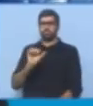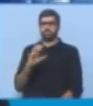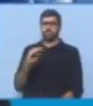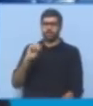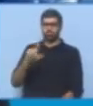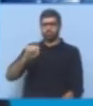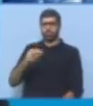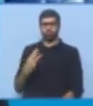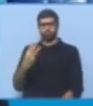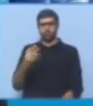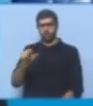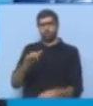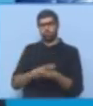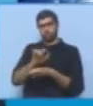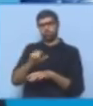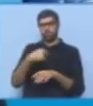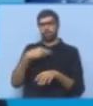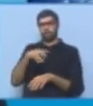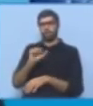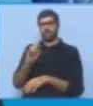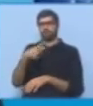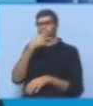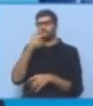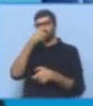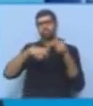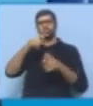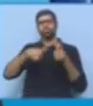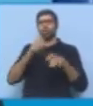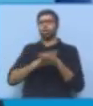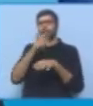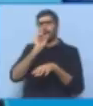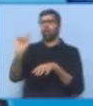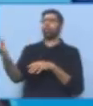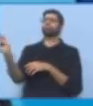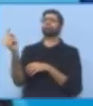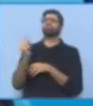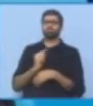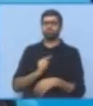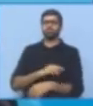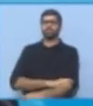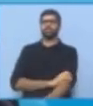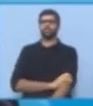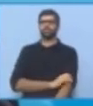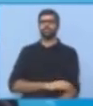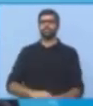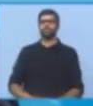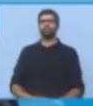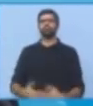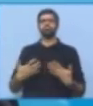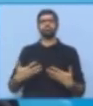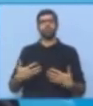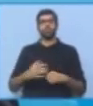do mundo inteiro, por isso é que aos magos se chamam gentios, eles vinham de longe, não é? Bom, e